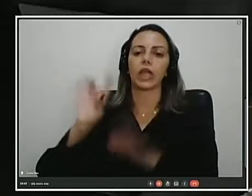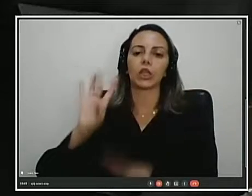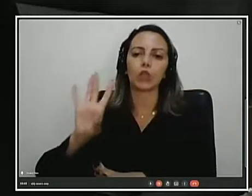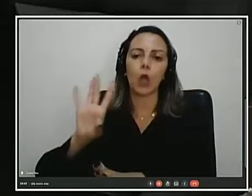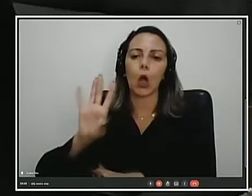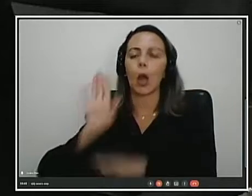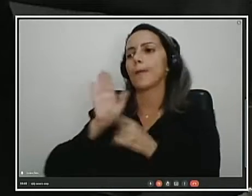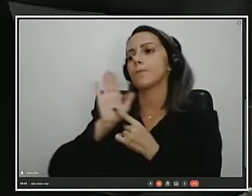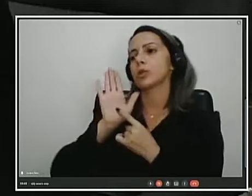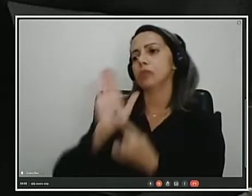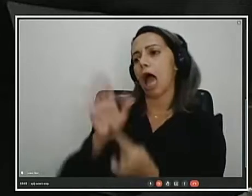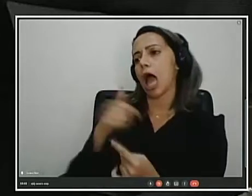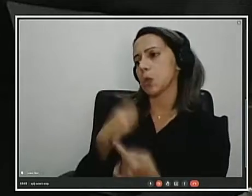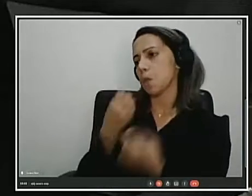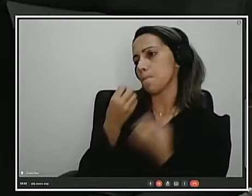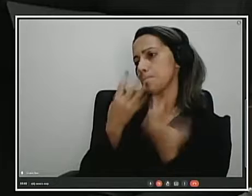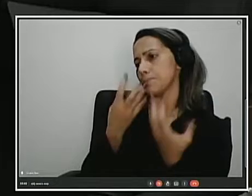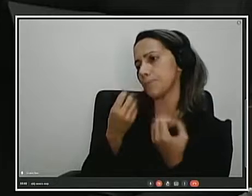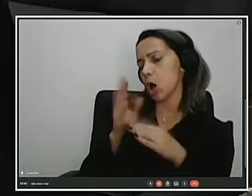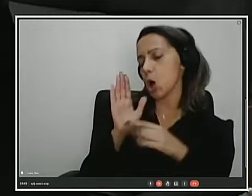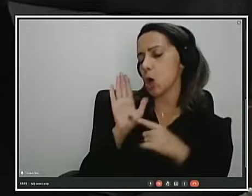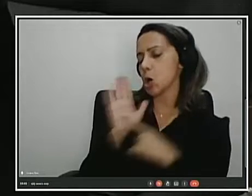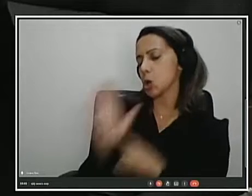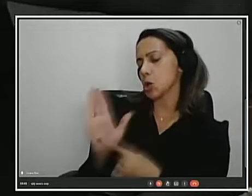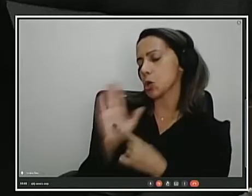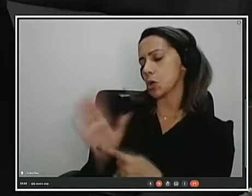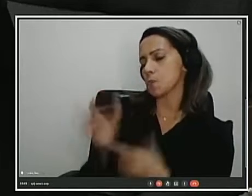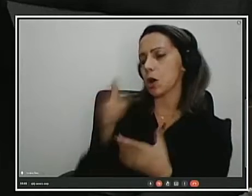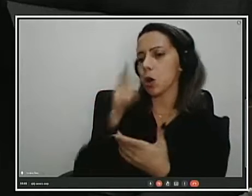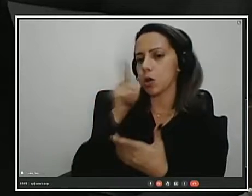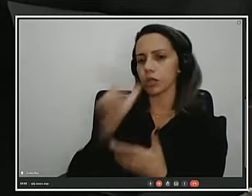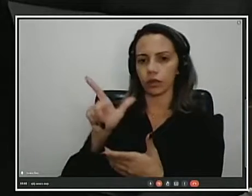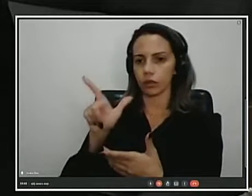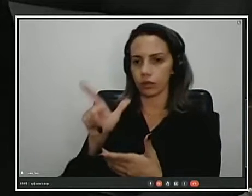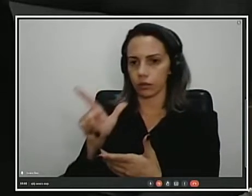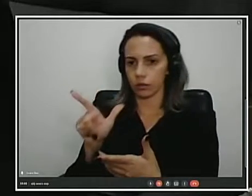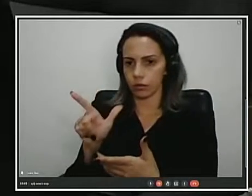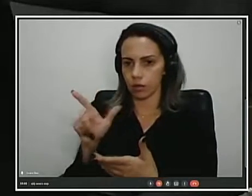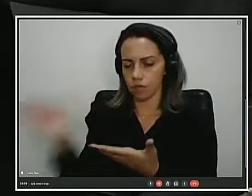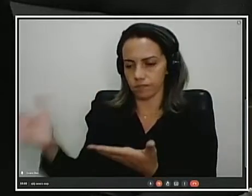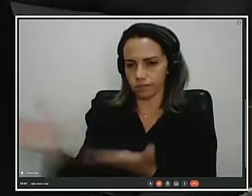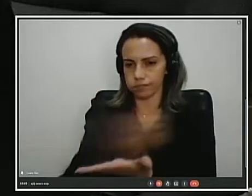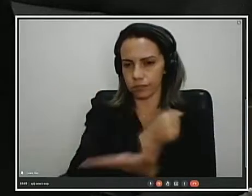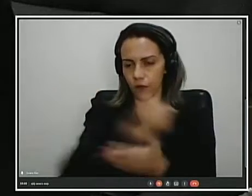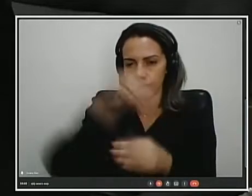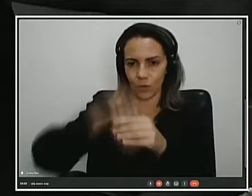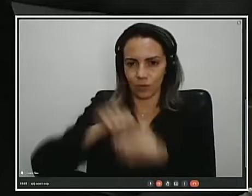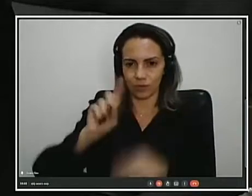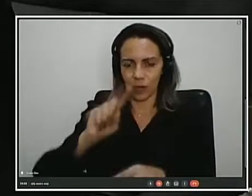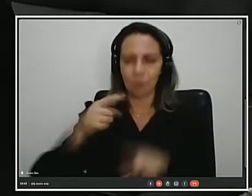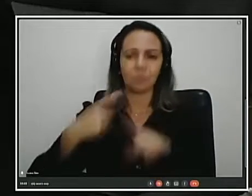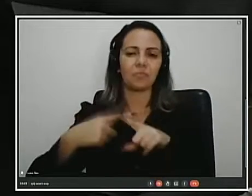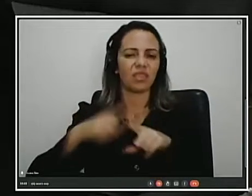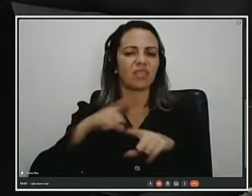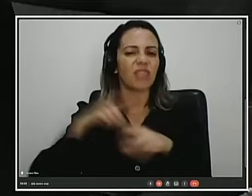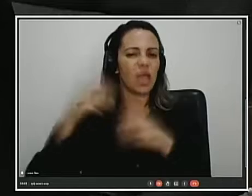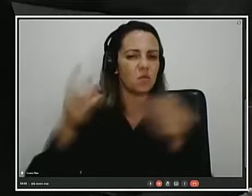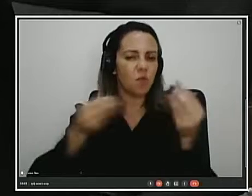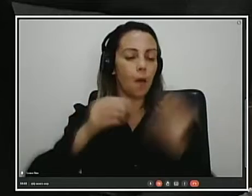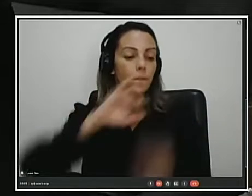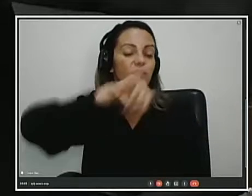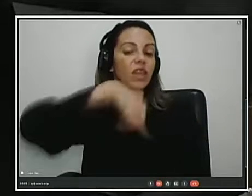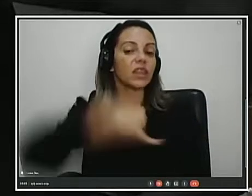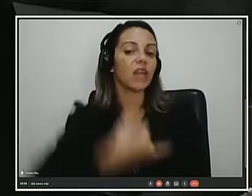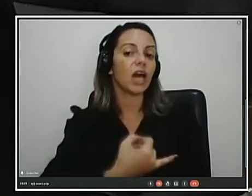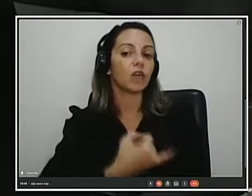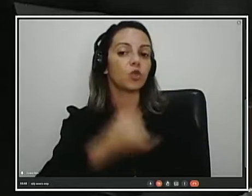professores que estão indo lá solidariamente sem ganhar nada em troca então é fácil tem vários eu conheço vários